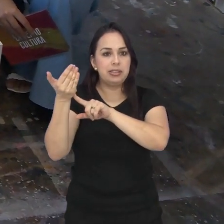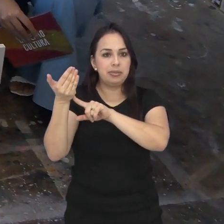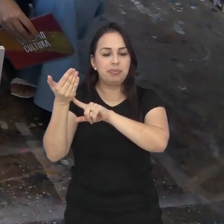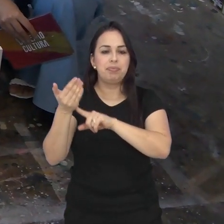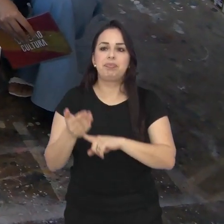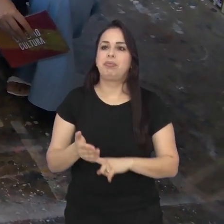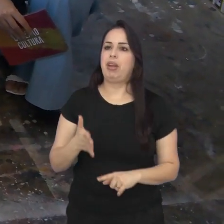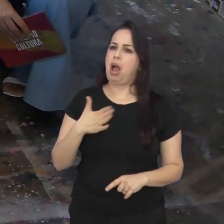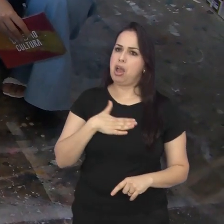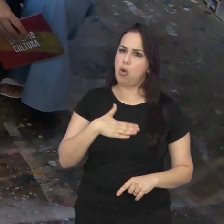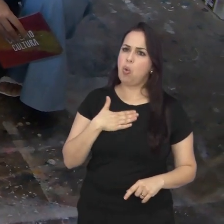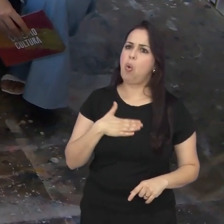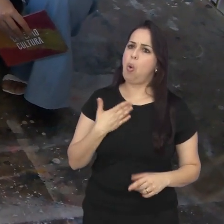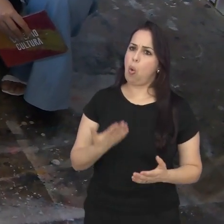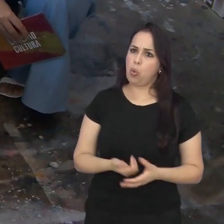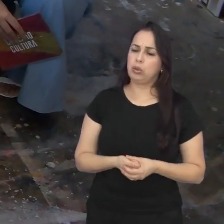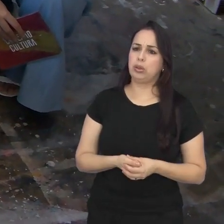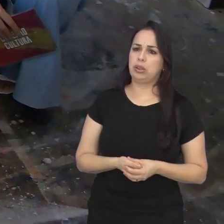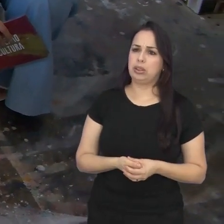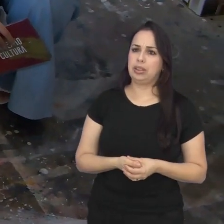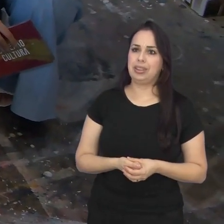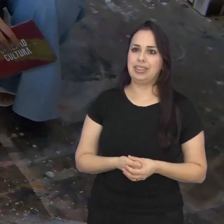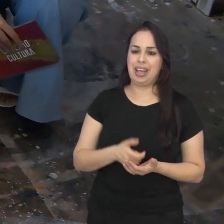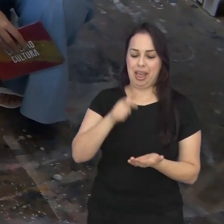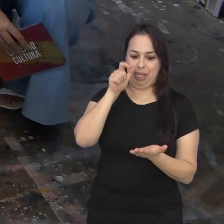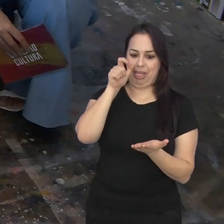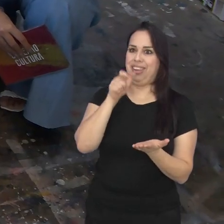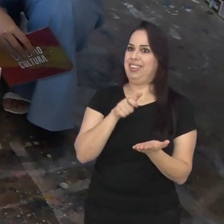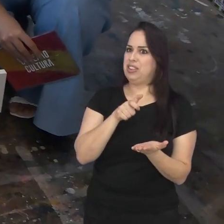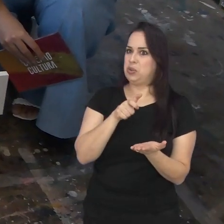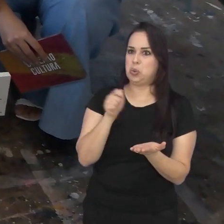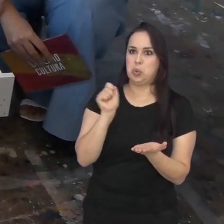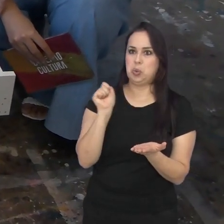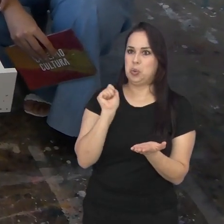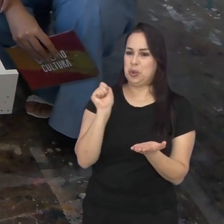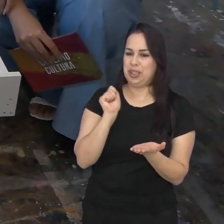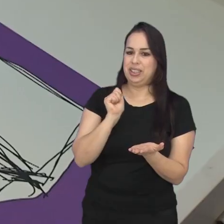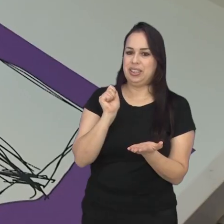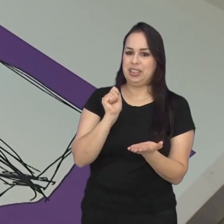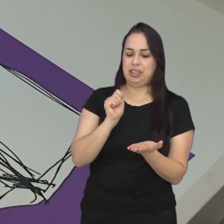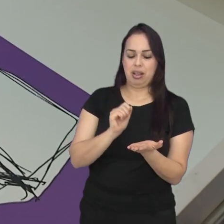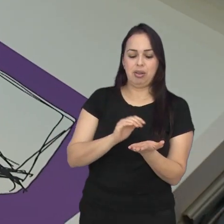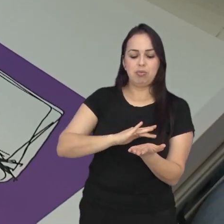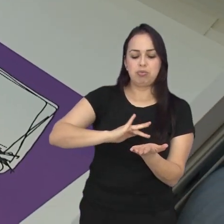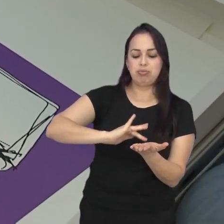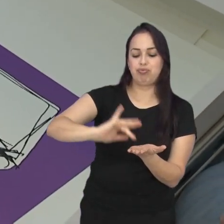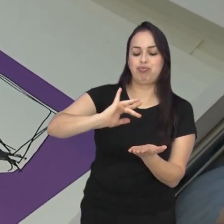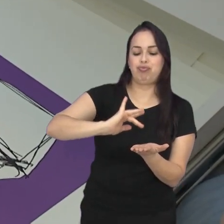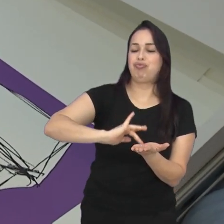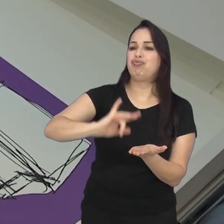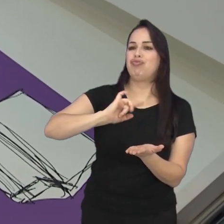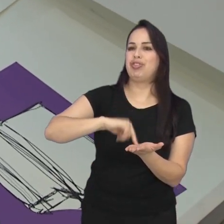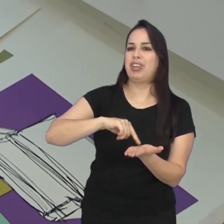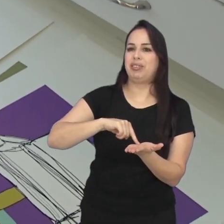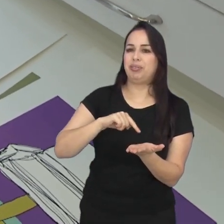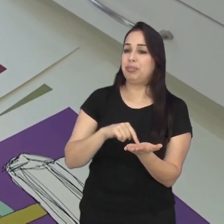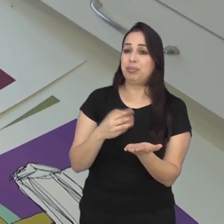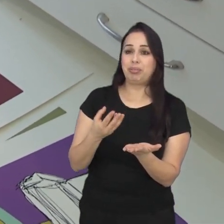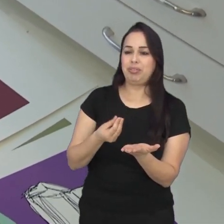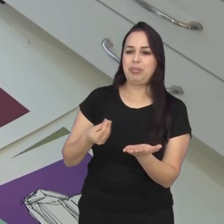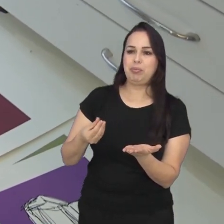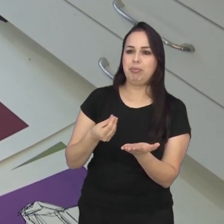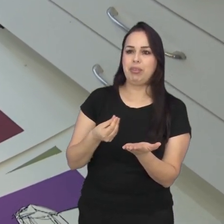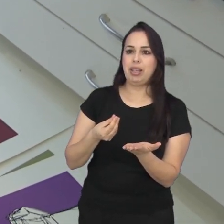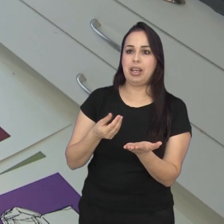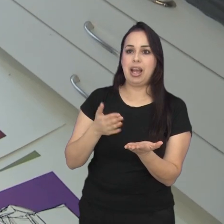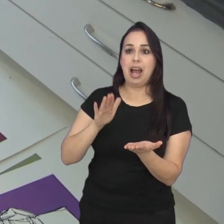técnicas, né? Eu gosto, né? É uma coisa fascinante, né? Eu acho que o digital é uma coisa